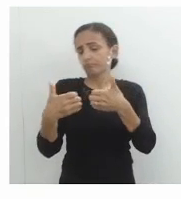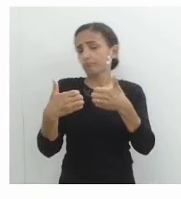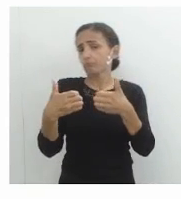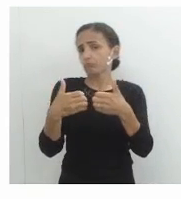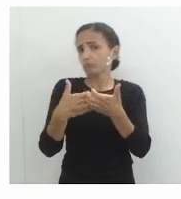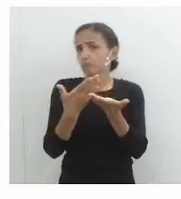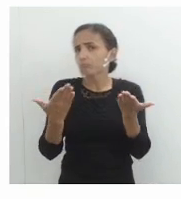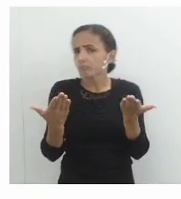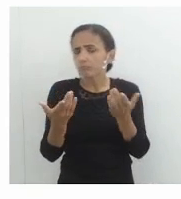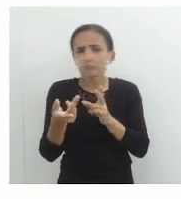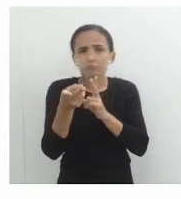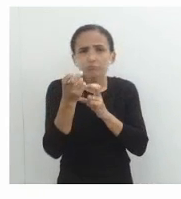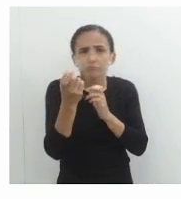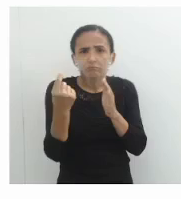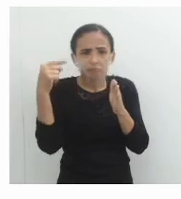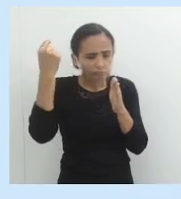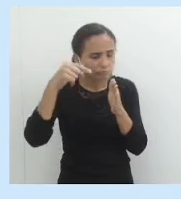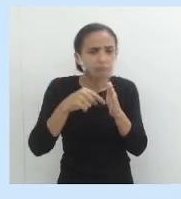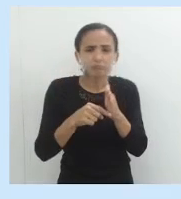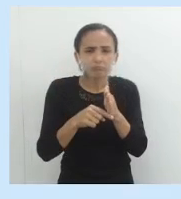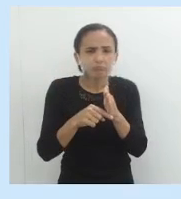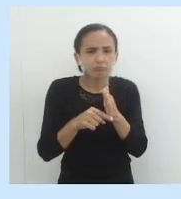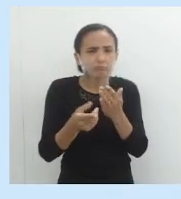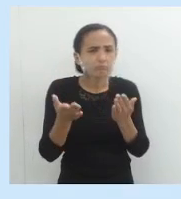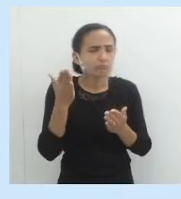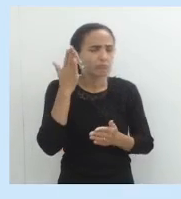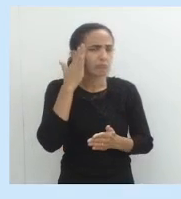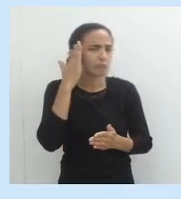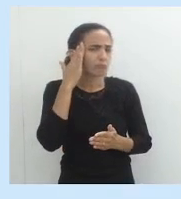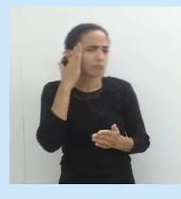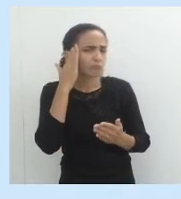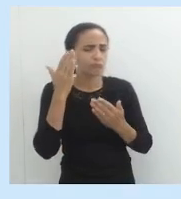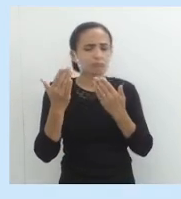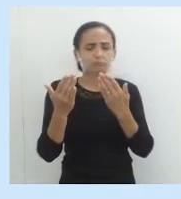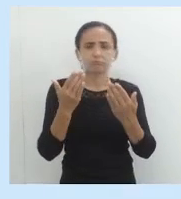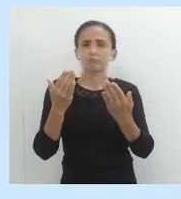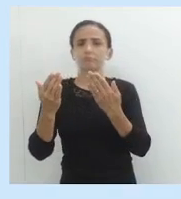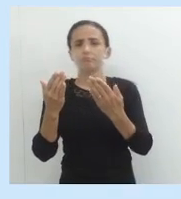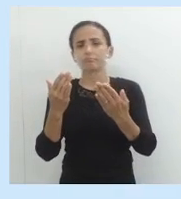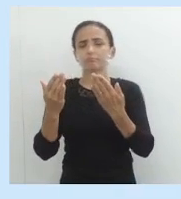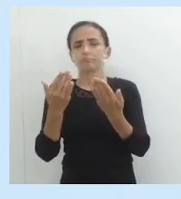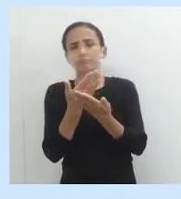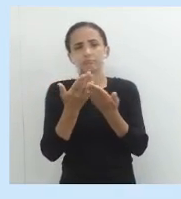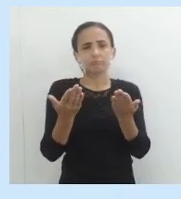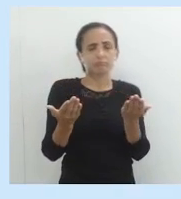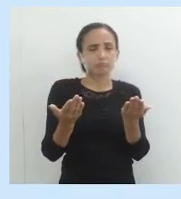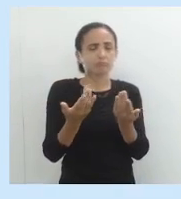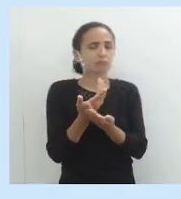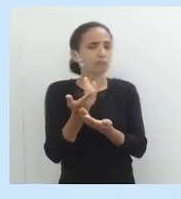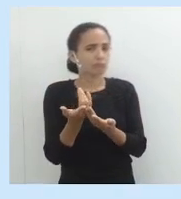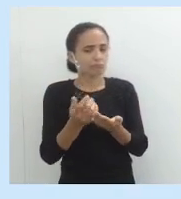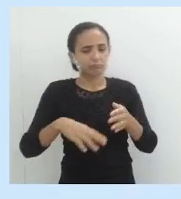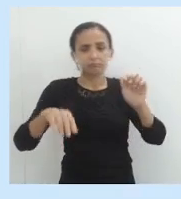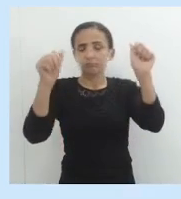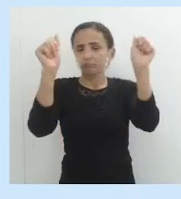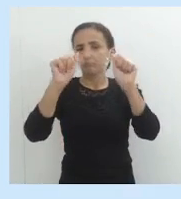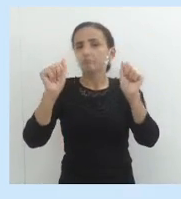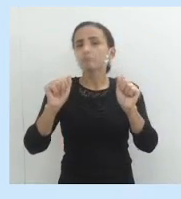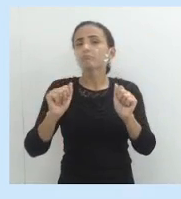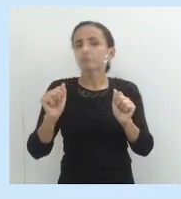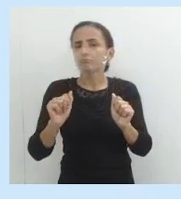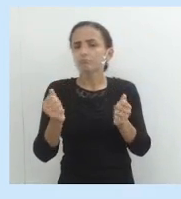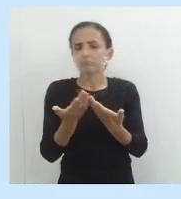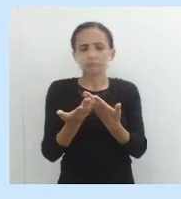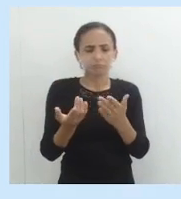parece de profundidade. Então, tem esse paradoxo, porque a gente sabe que a arte bidimensional, ela é uma arte que não